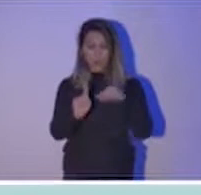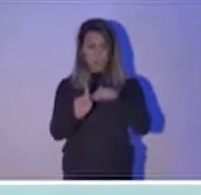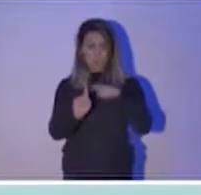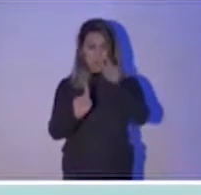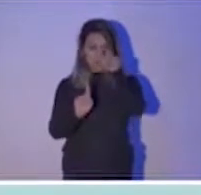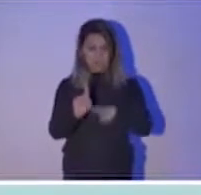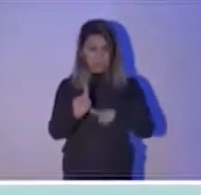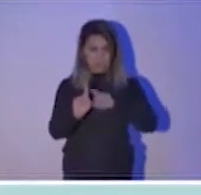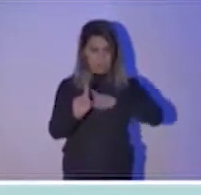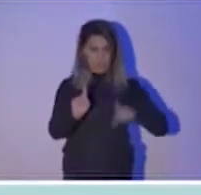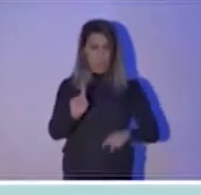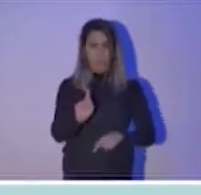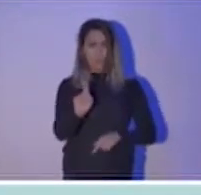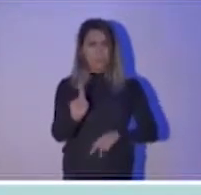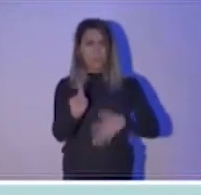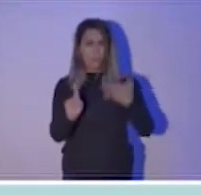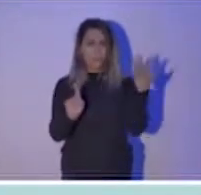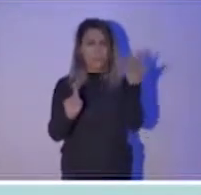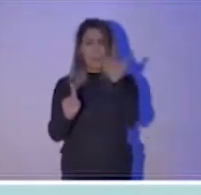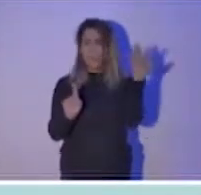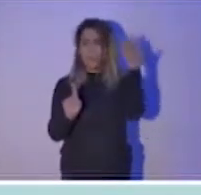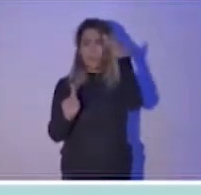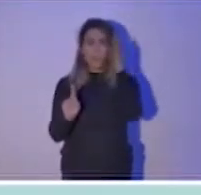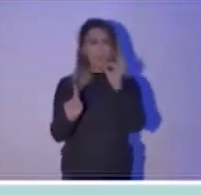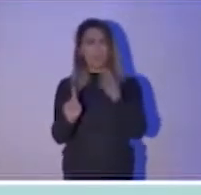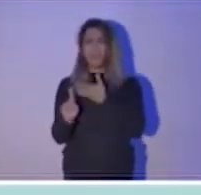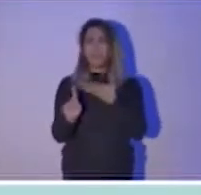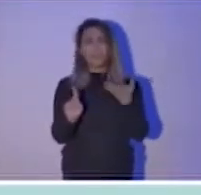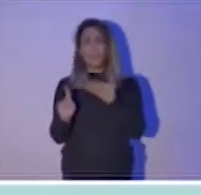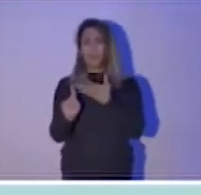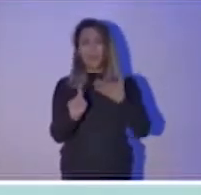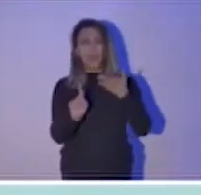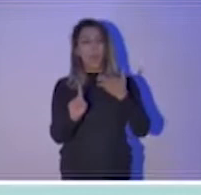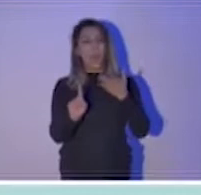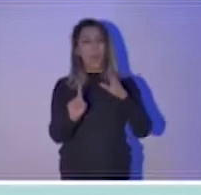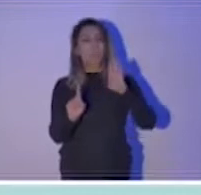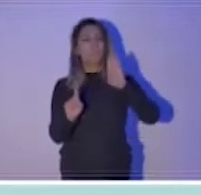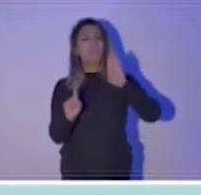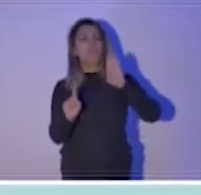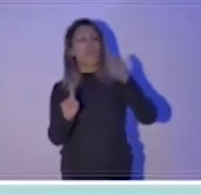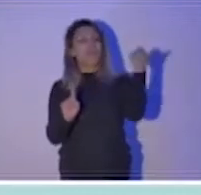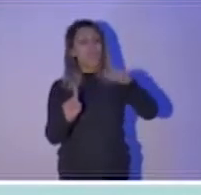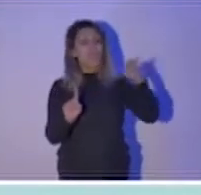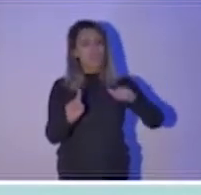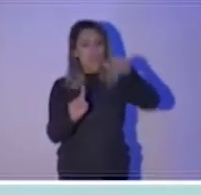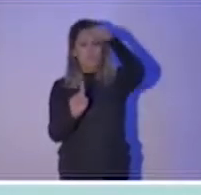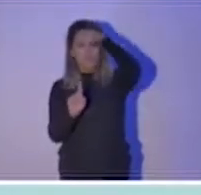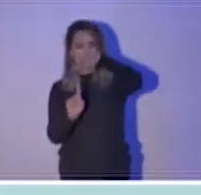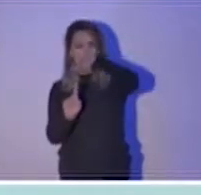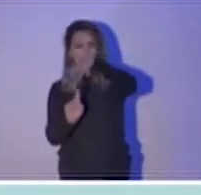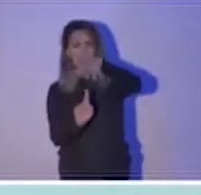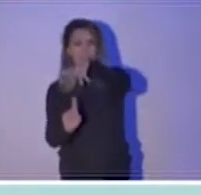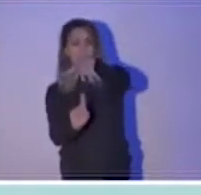me ensinando precisa entender, não está fadado a ser reprovado. Você não sabe ainda. Agora, precisa de